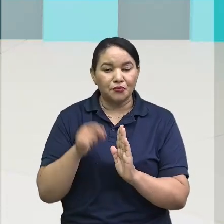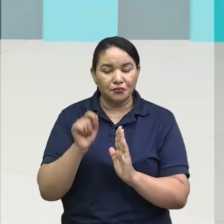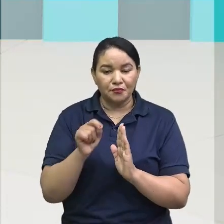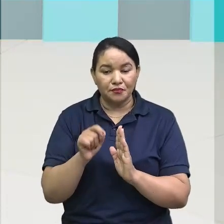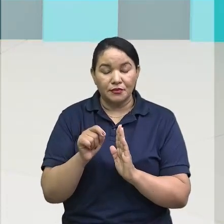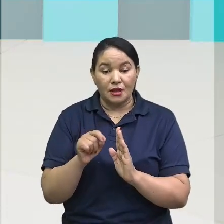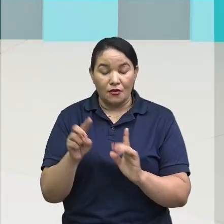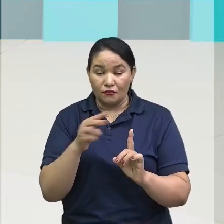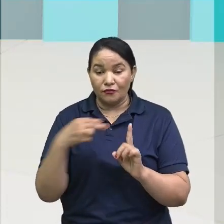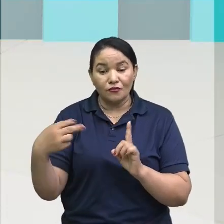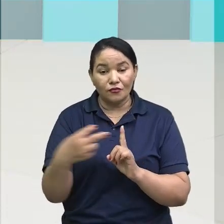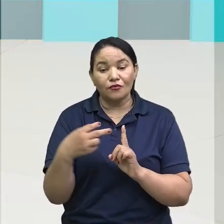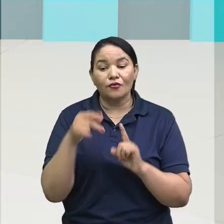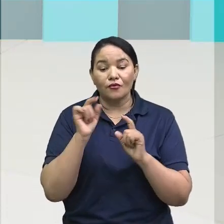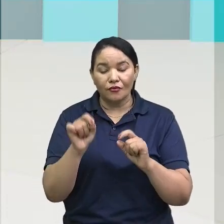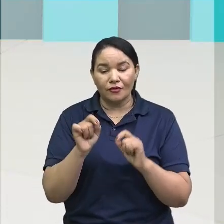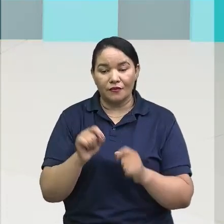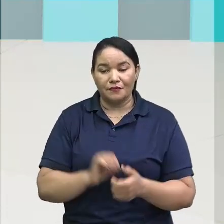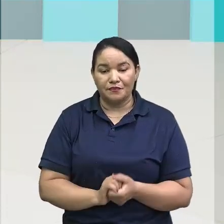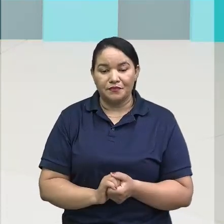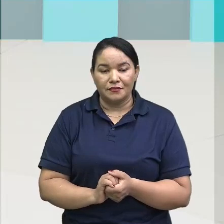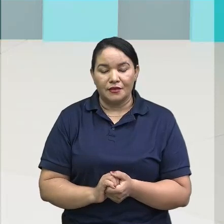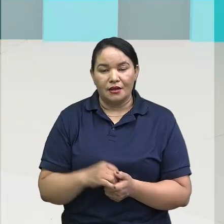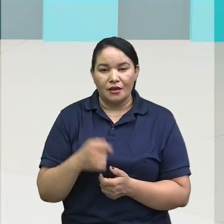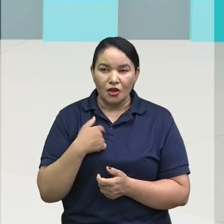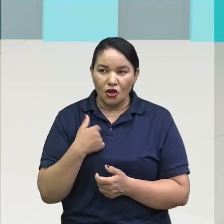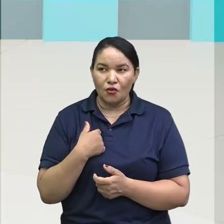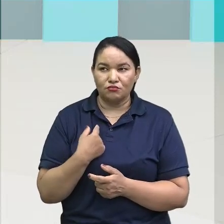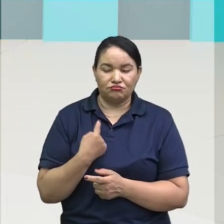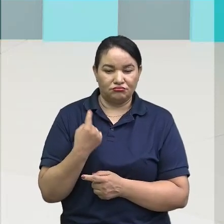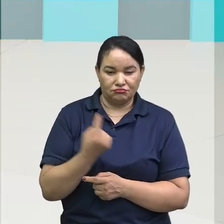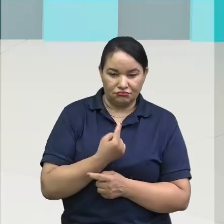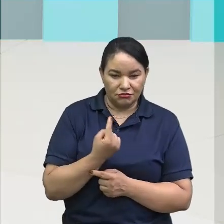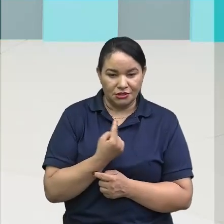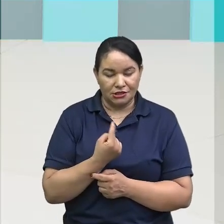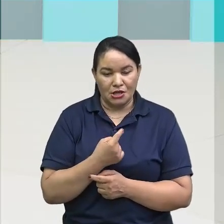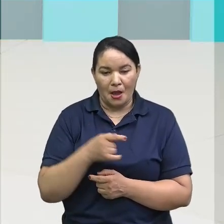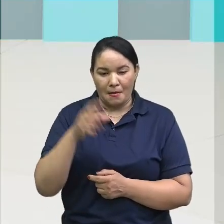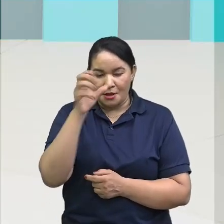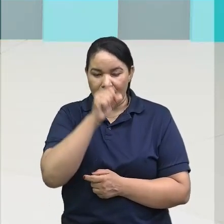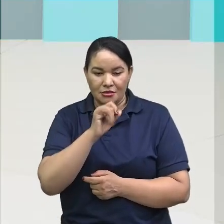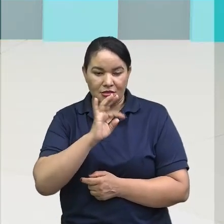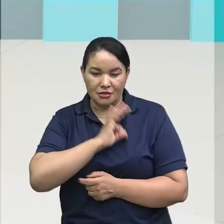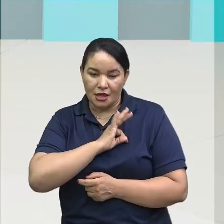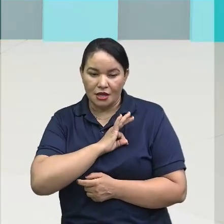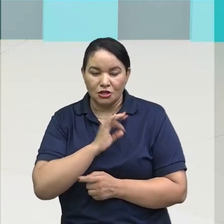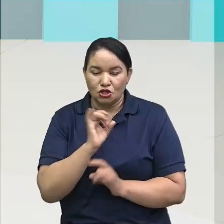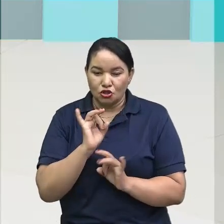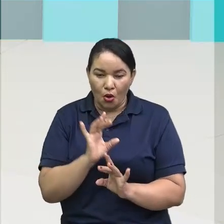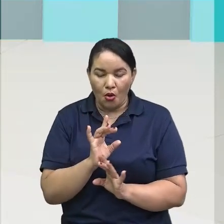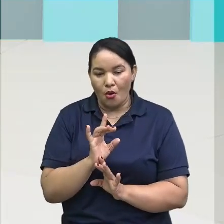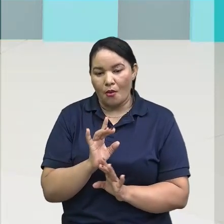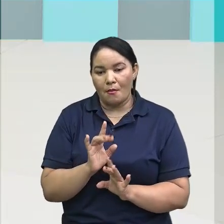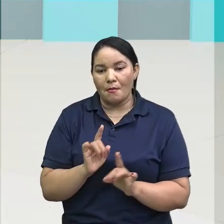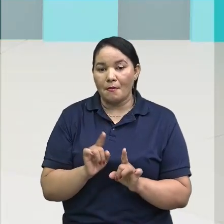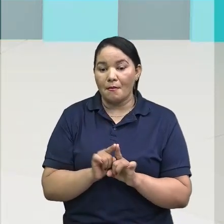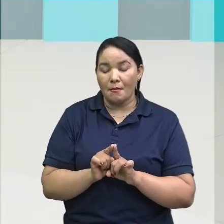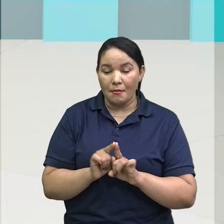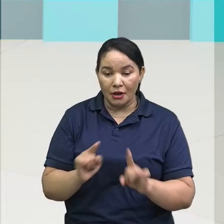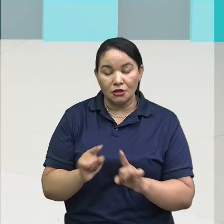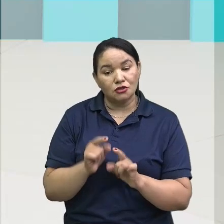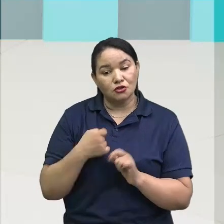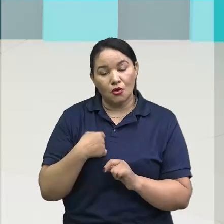olhar em que eu não vou me fechar a aprender uma técnica apenas para isso, mas eu